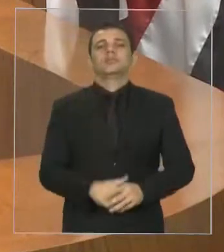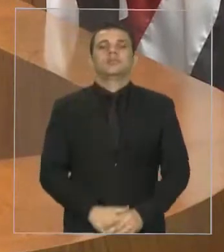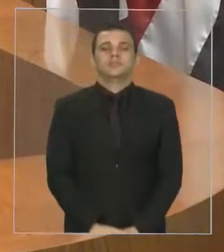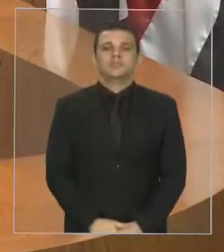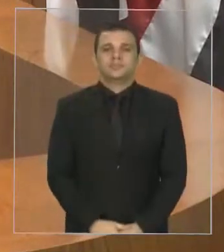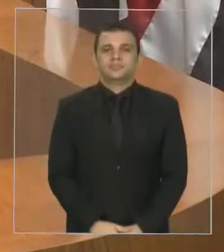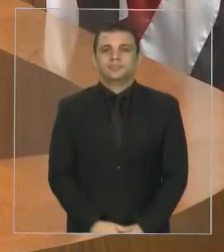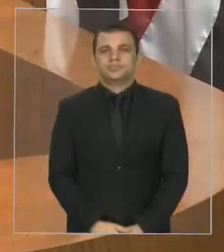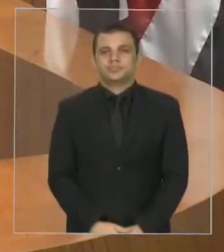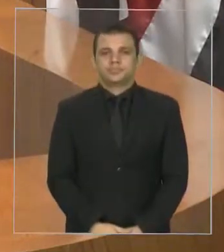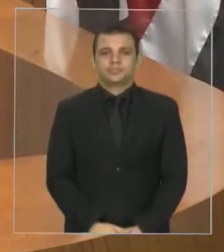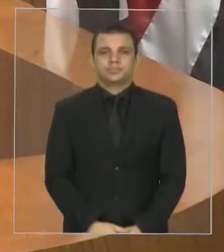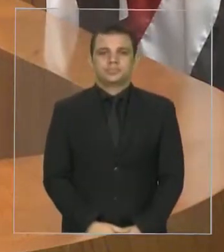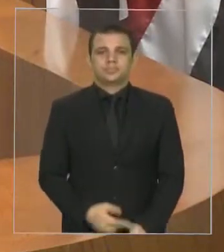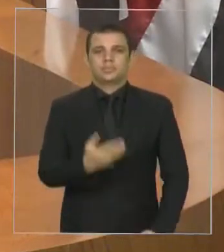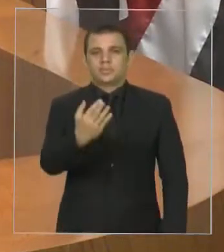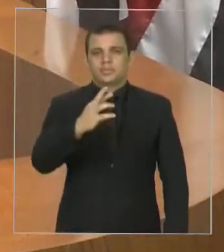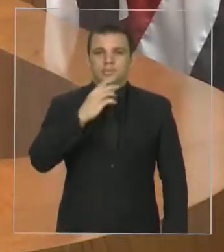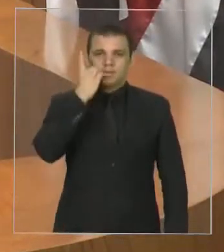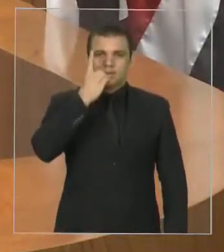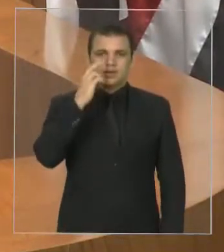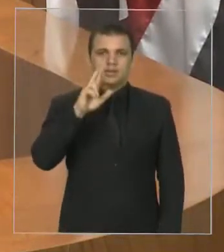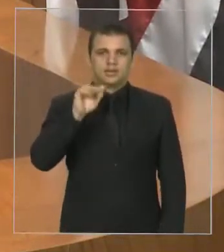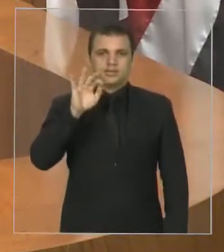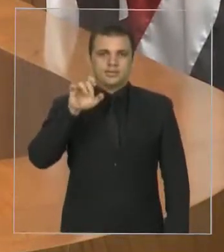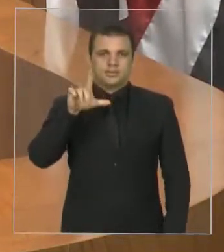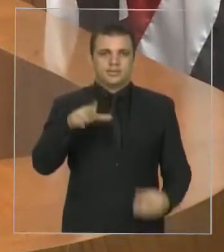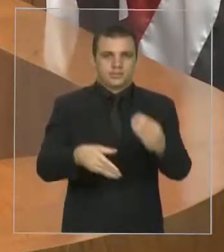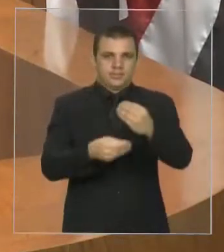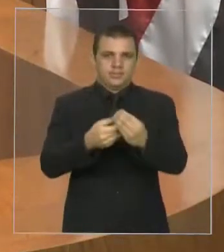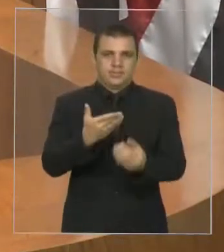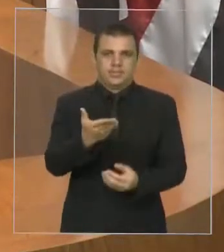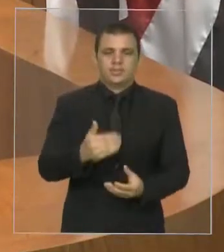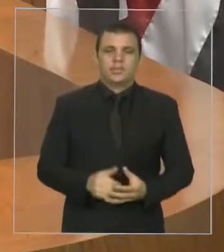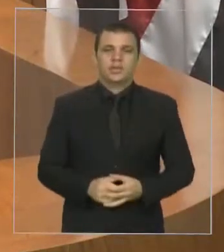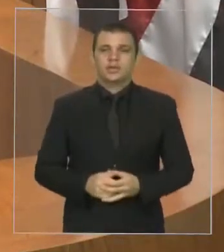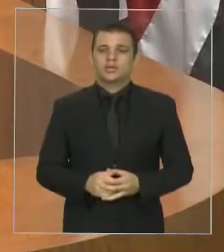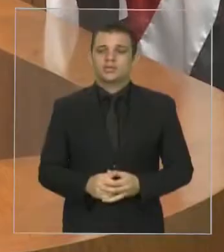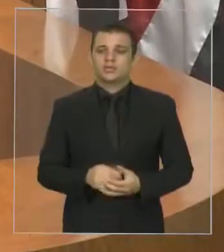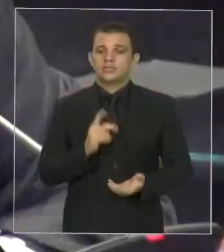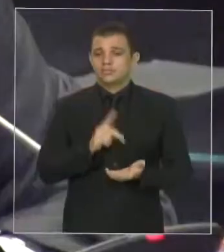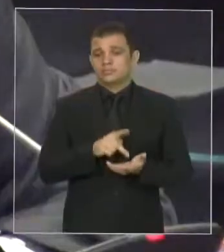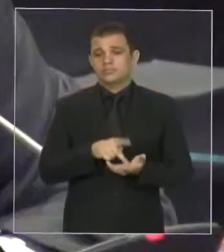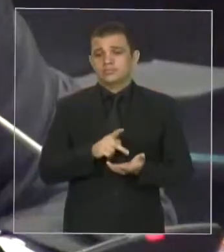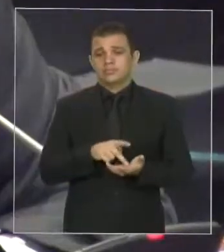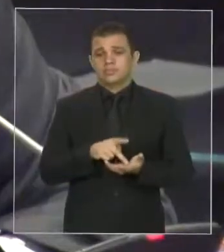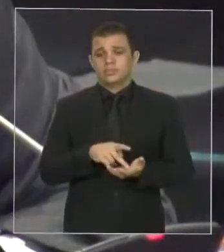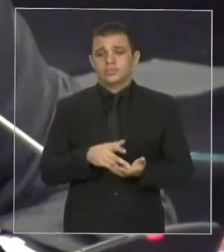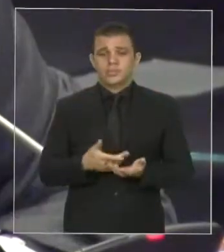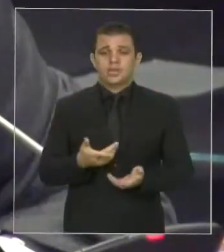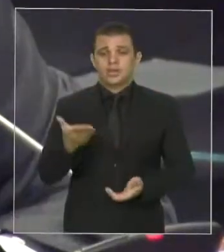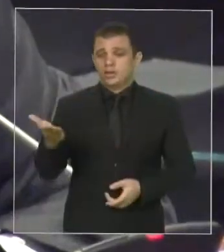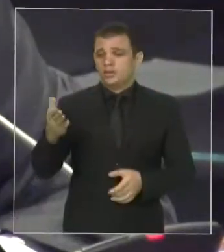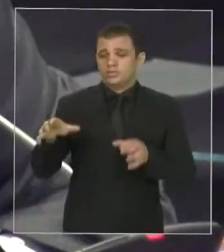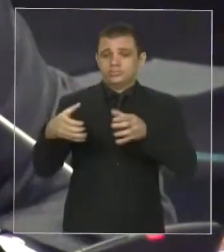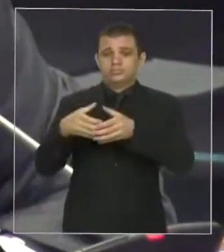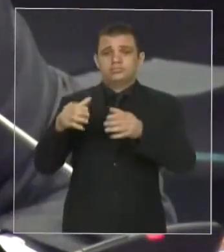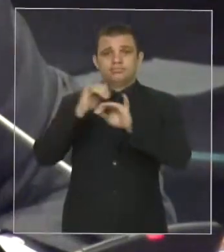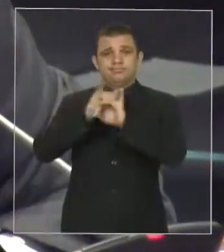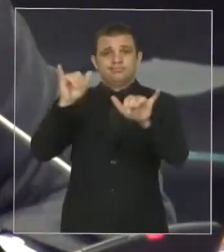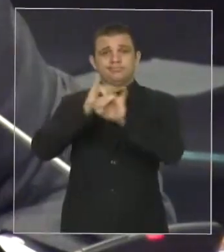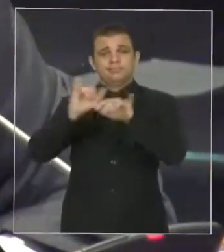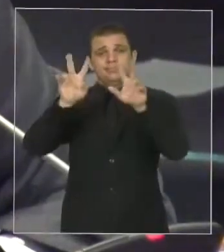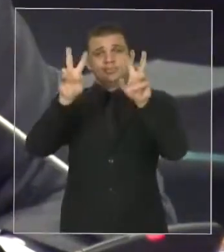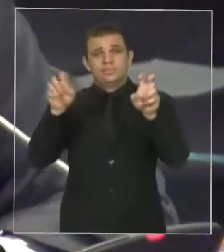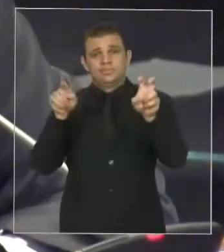Realmente, a gente não poderia esperar outra coisa da imprensa que vinculou a matéria com relação ao hospital e